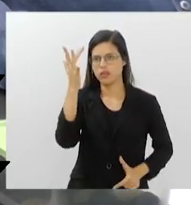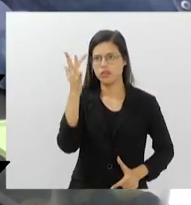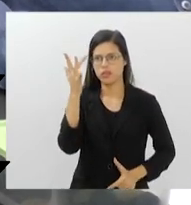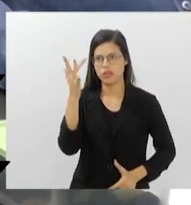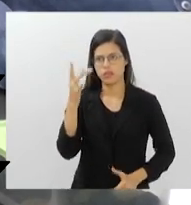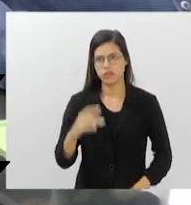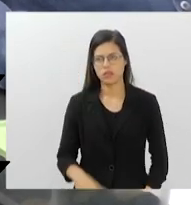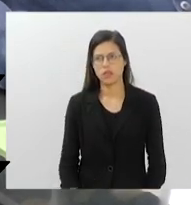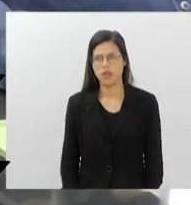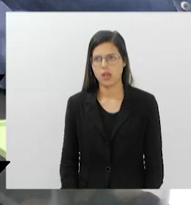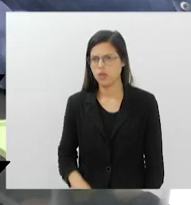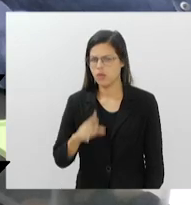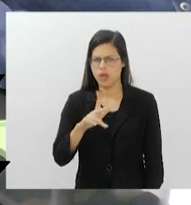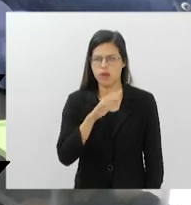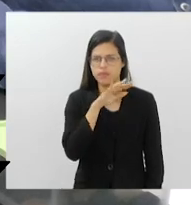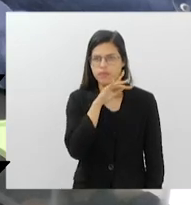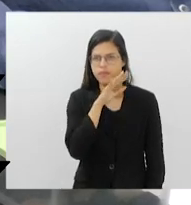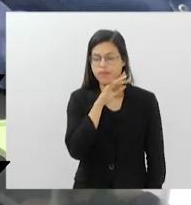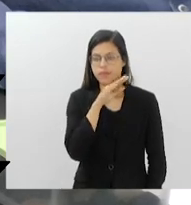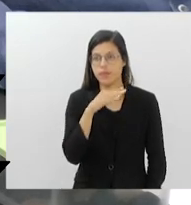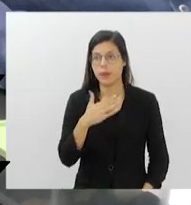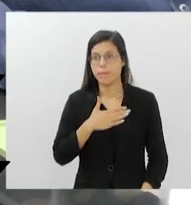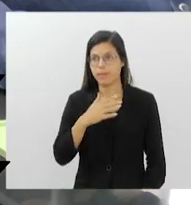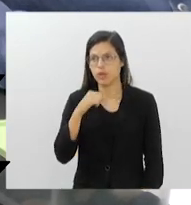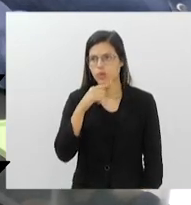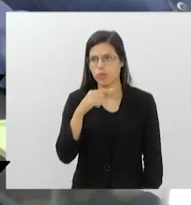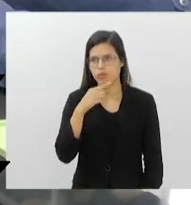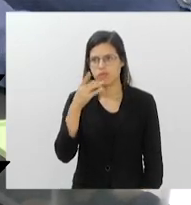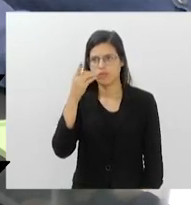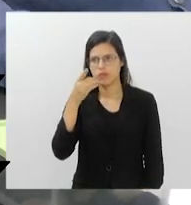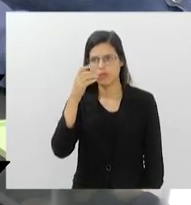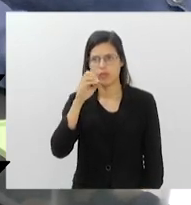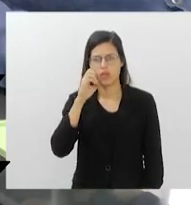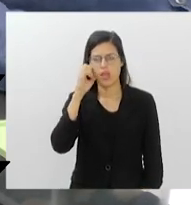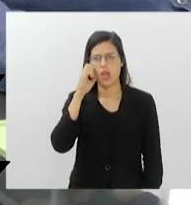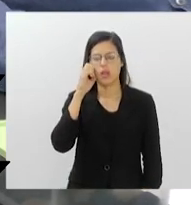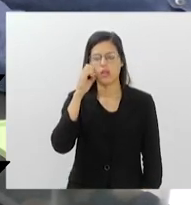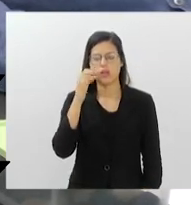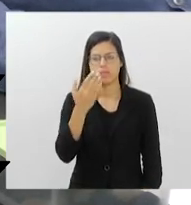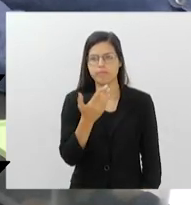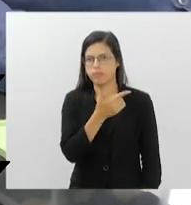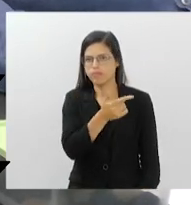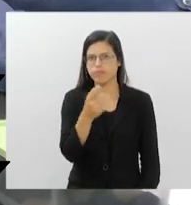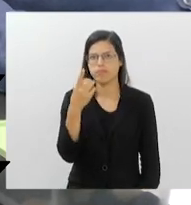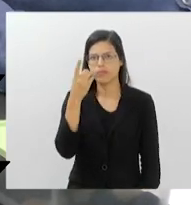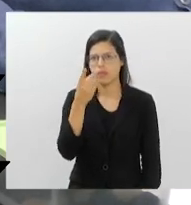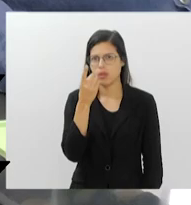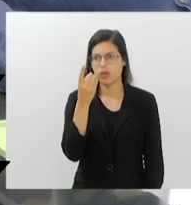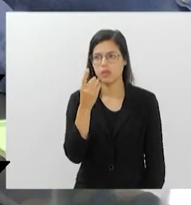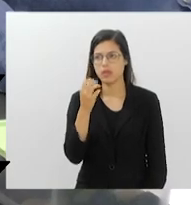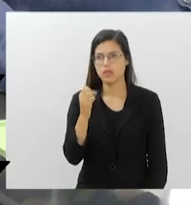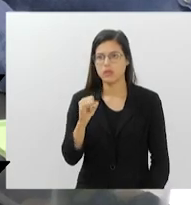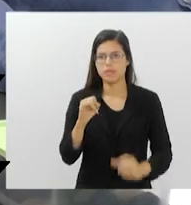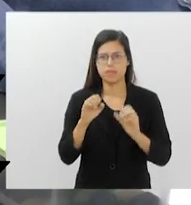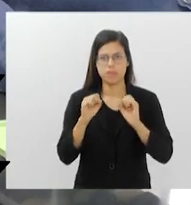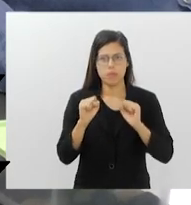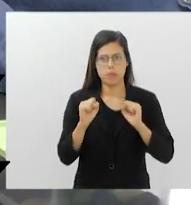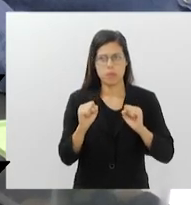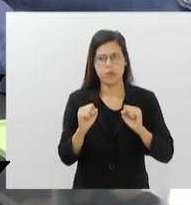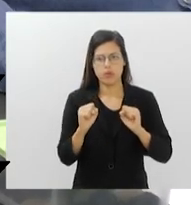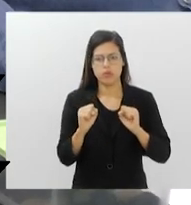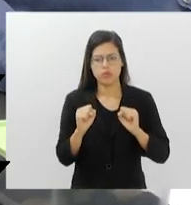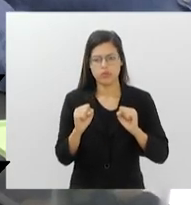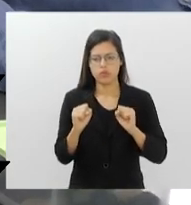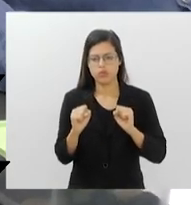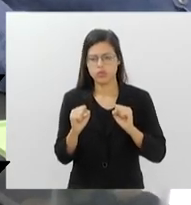mais a minha dúvida deputada Élica e demais é se a gente pode num programa